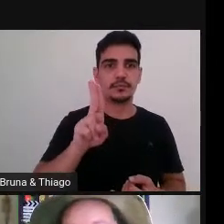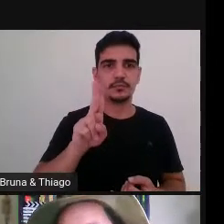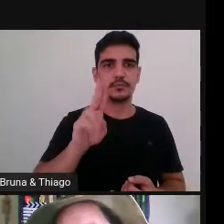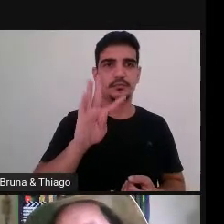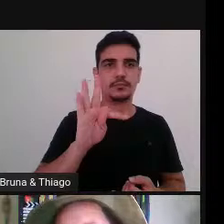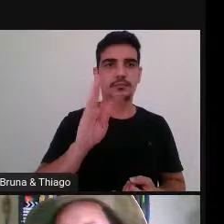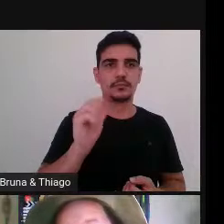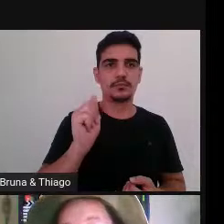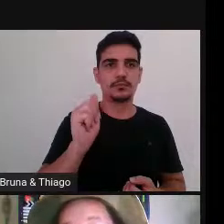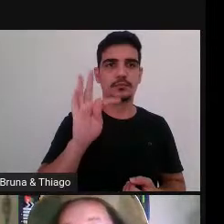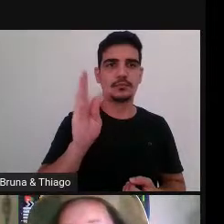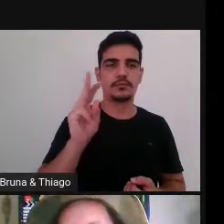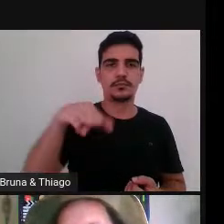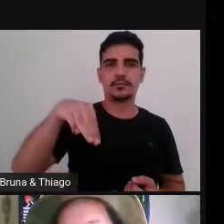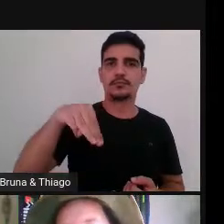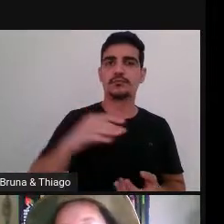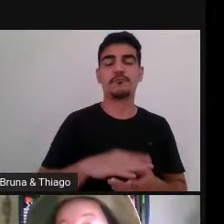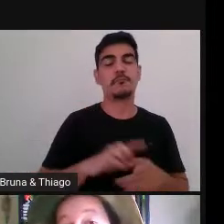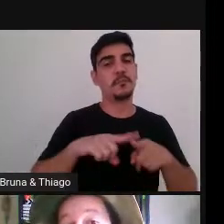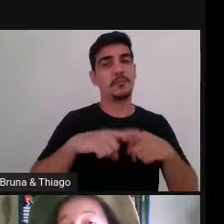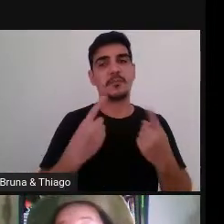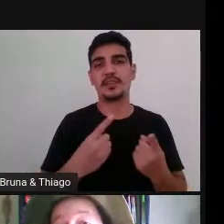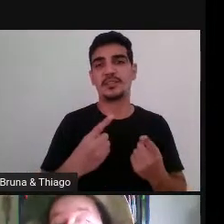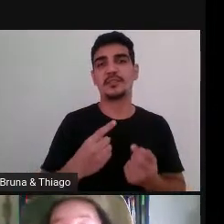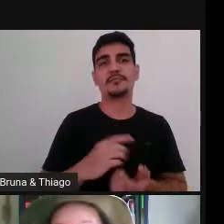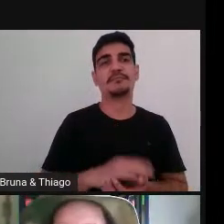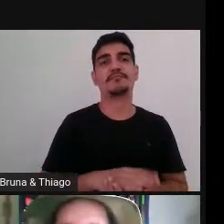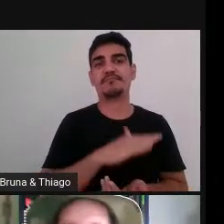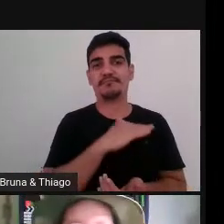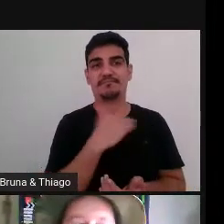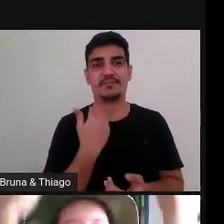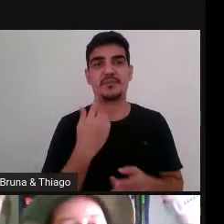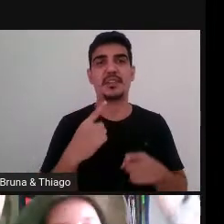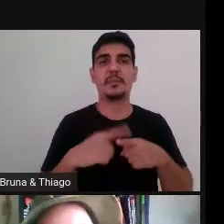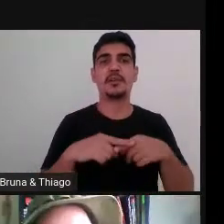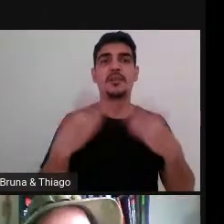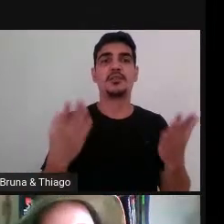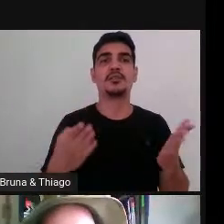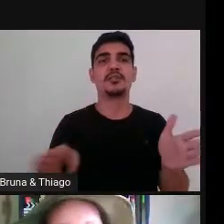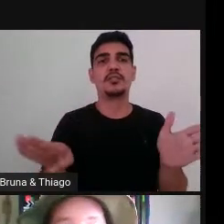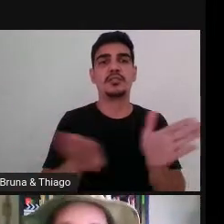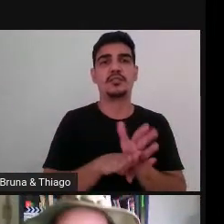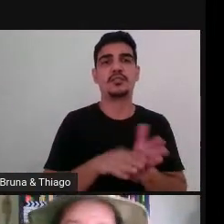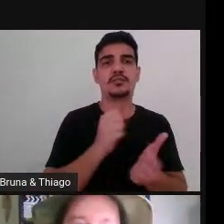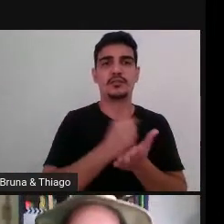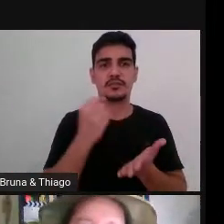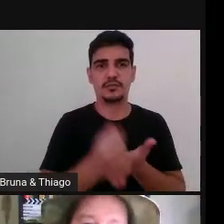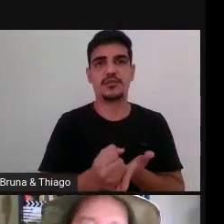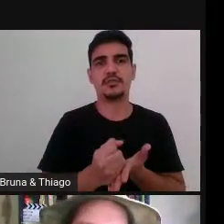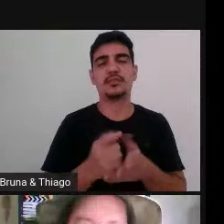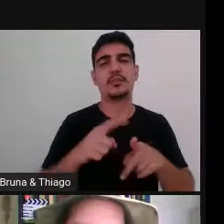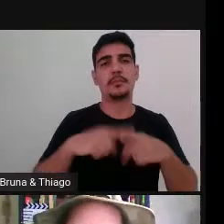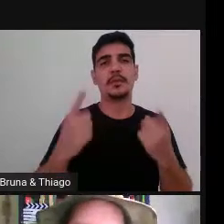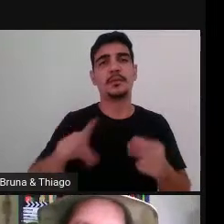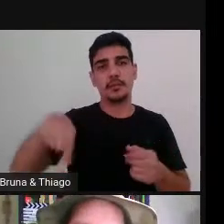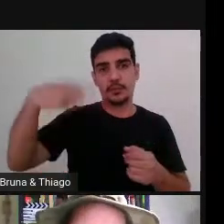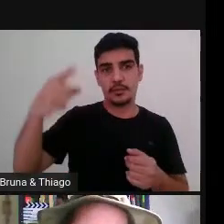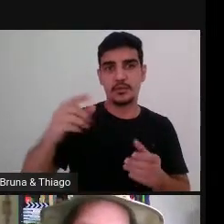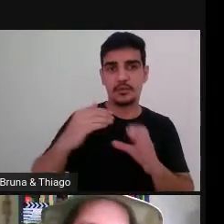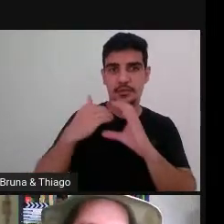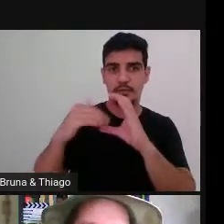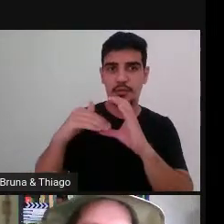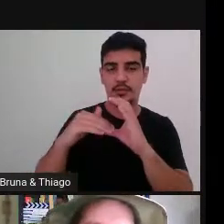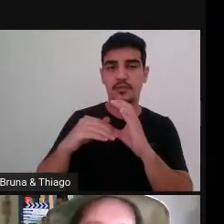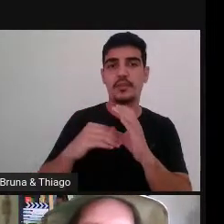mas aí, infelizmente, ele acabou morrendo. Mas a autorização chegou e depois nós mandamos uma outra cobra da mesma espécie, com a autorização do Tonhão,